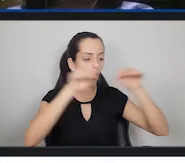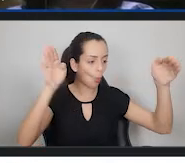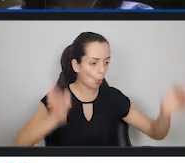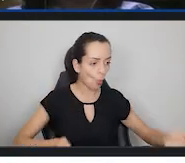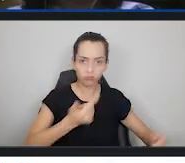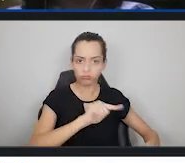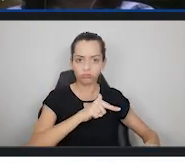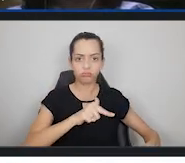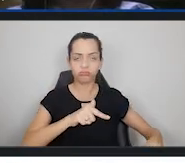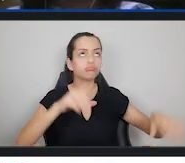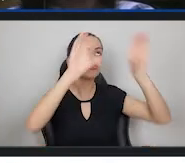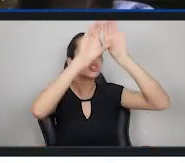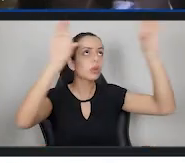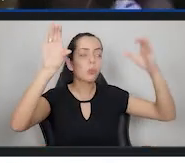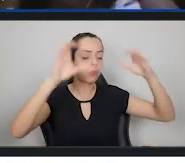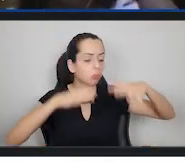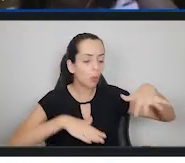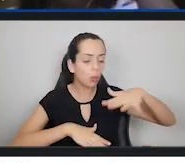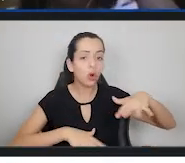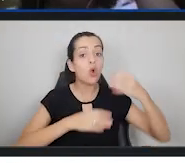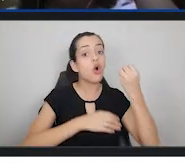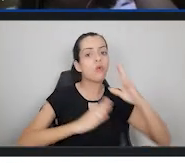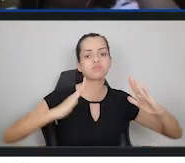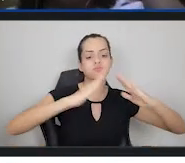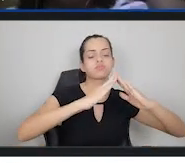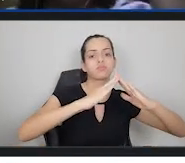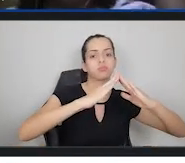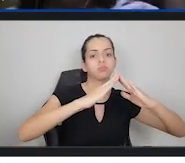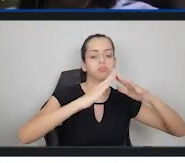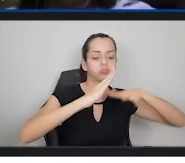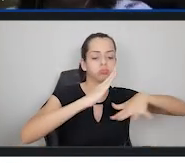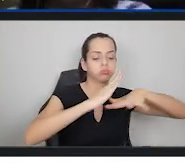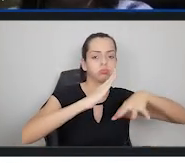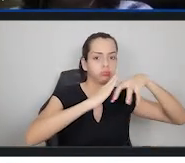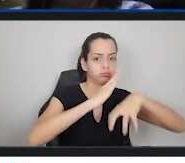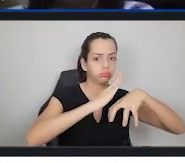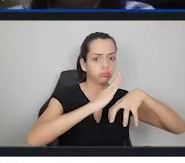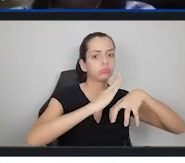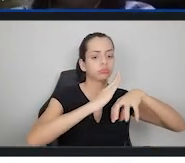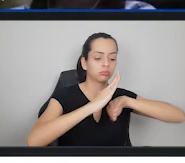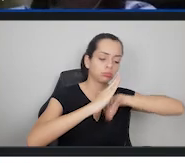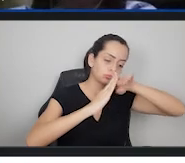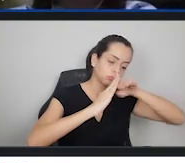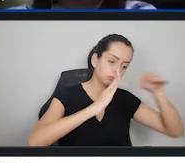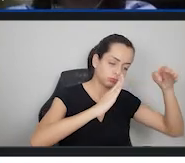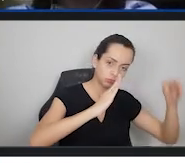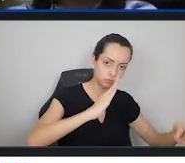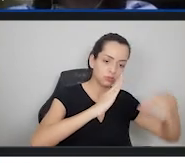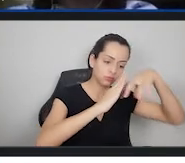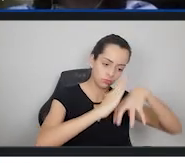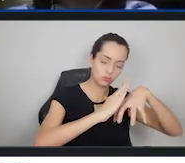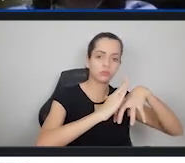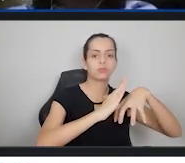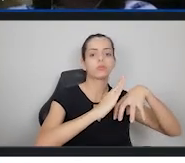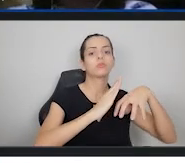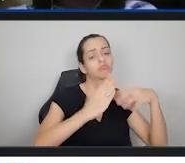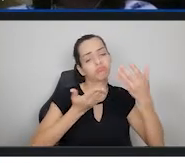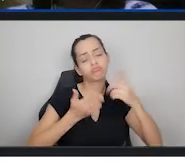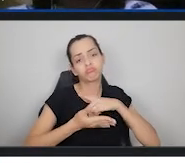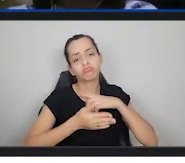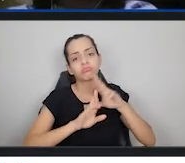exemplo. Quanto ao tipo de instalação, eu posso ter subestações de céu aberto, que é essa que a gente viu nessa foto aqui,